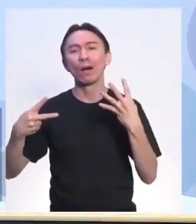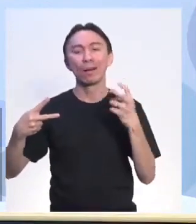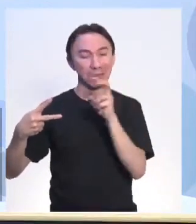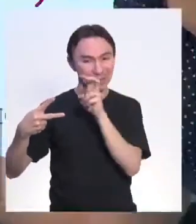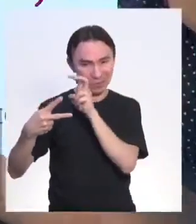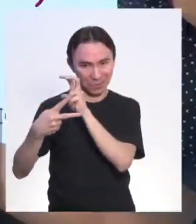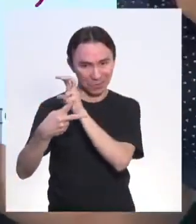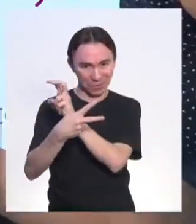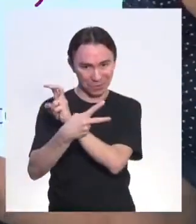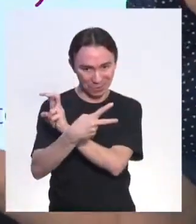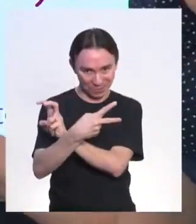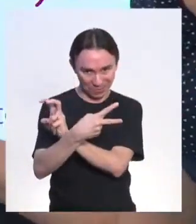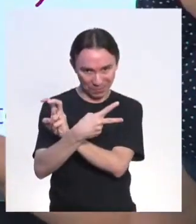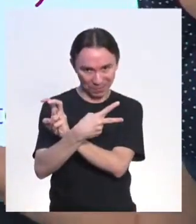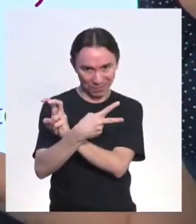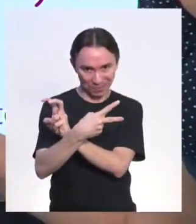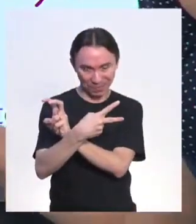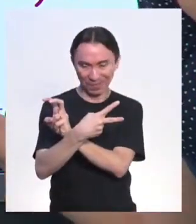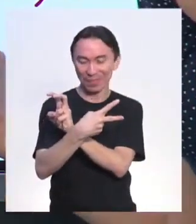Então, maior que